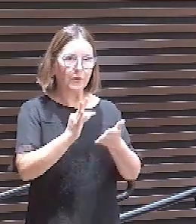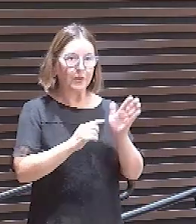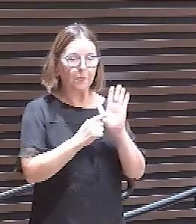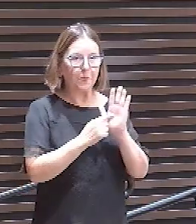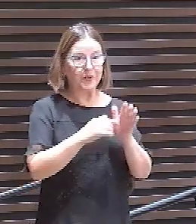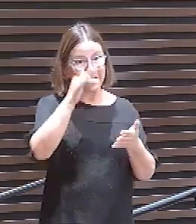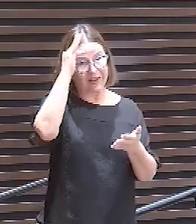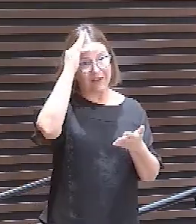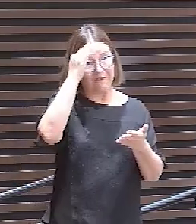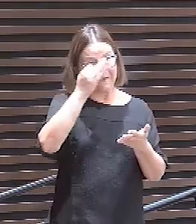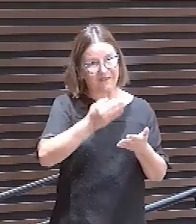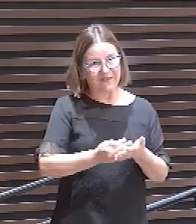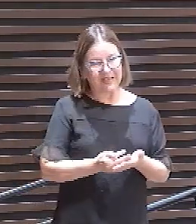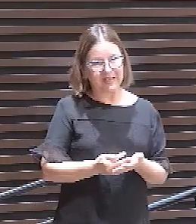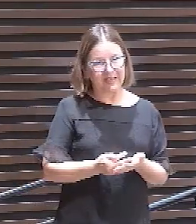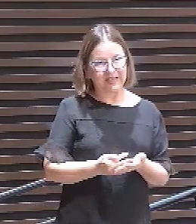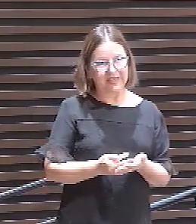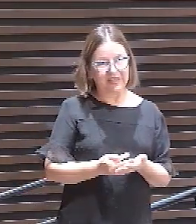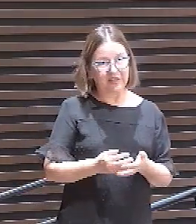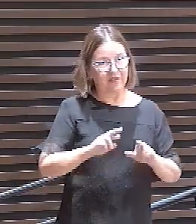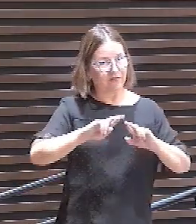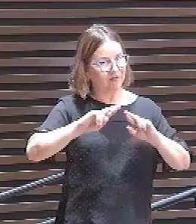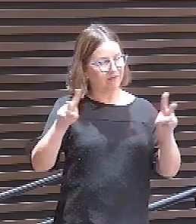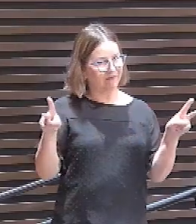que marca a diferença.